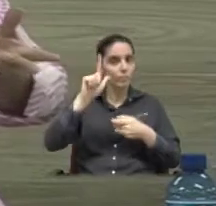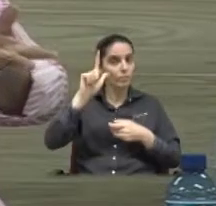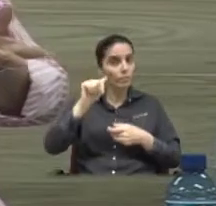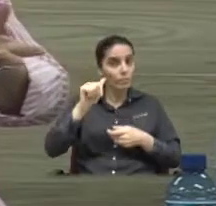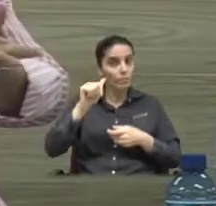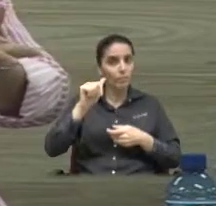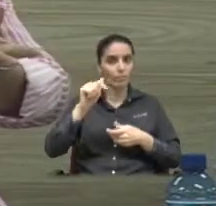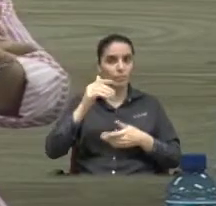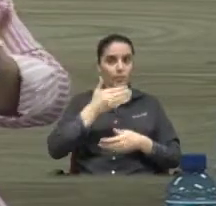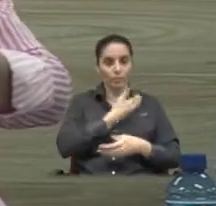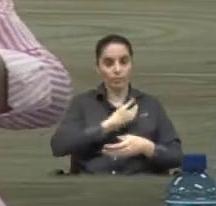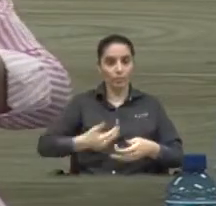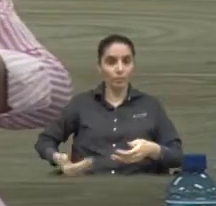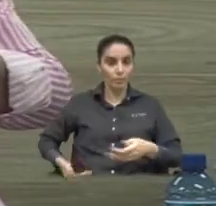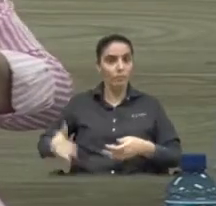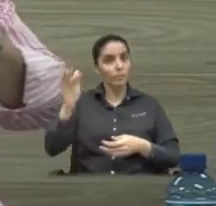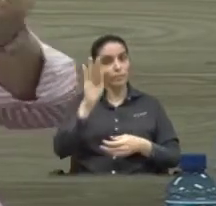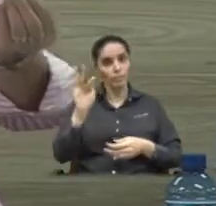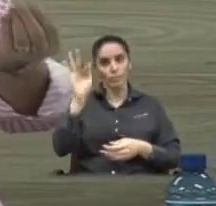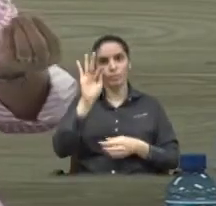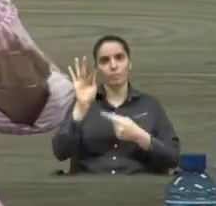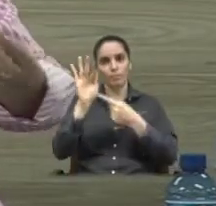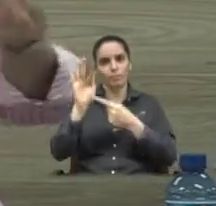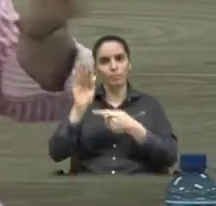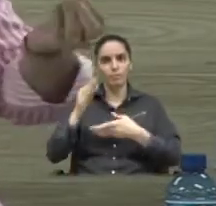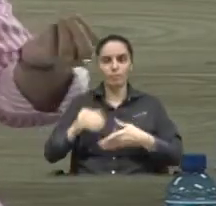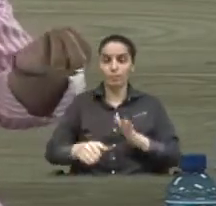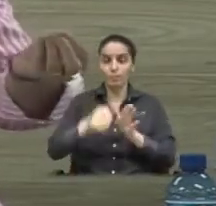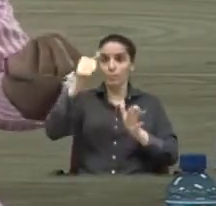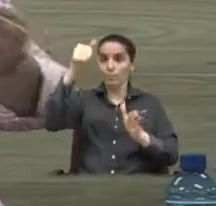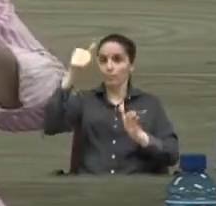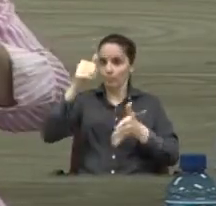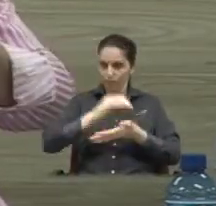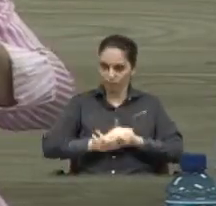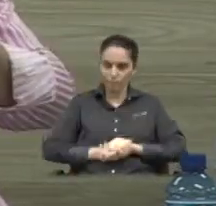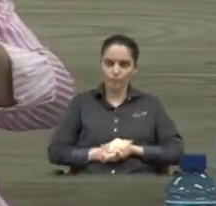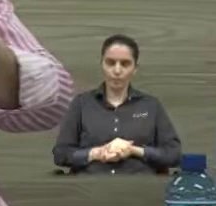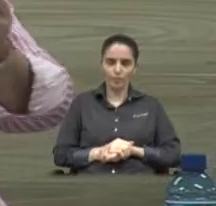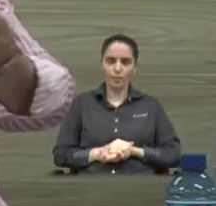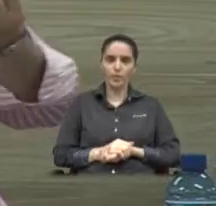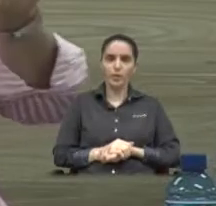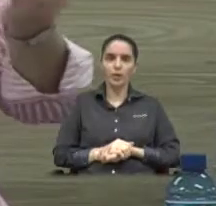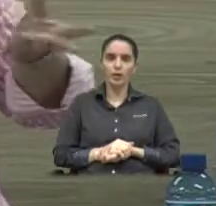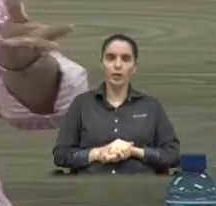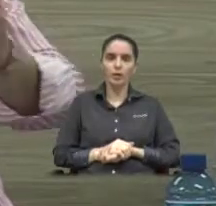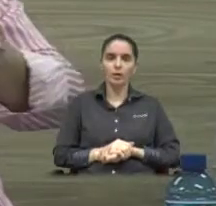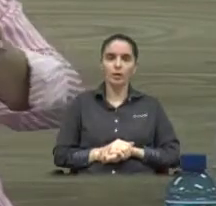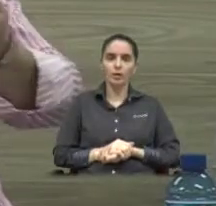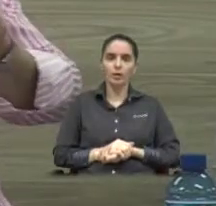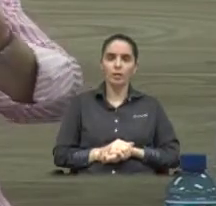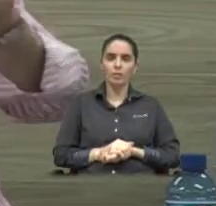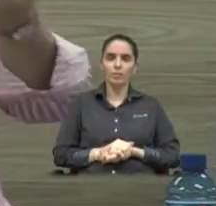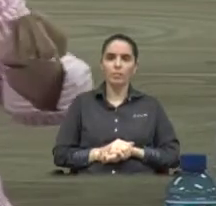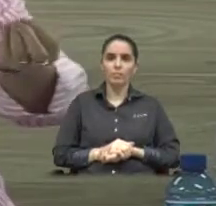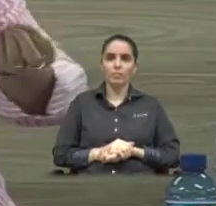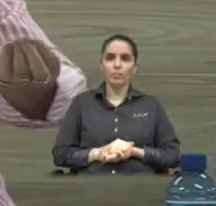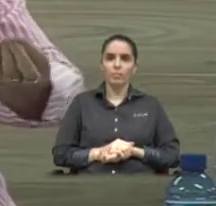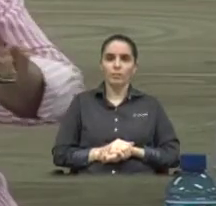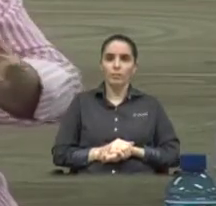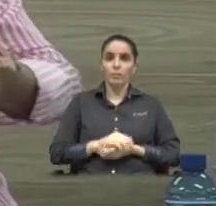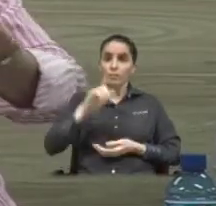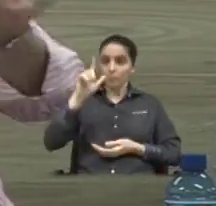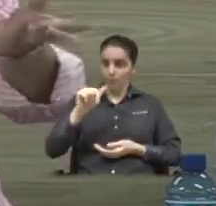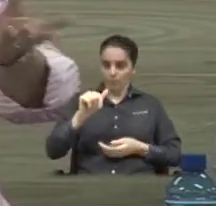manifestação do governo federal, obviamente. Aí sim, após a manifestação do governo federal em relação dessas terras